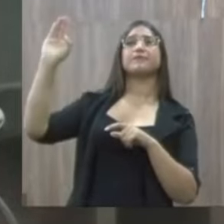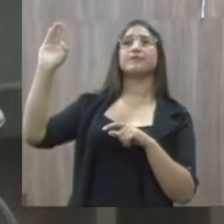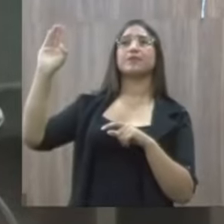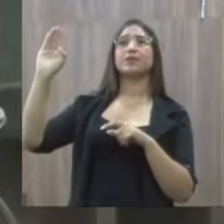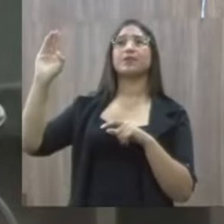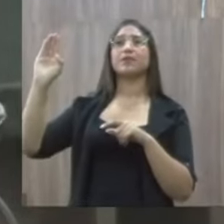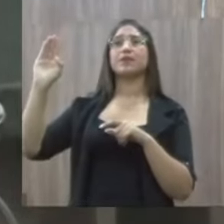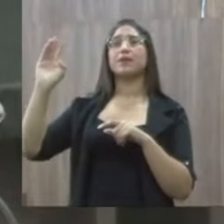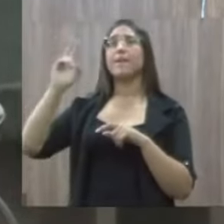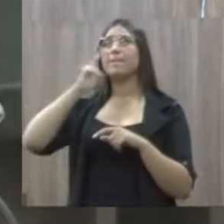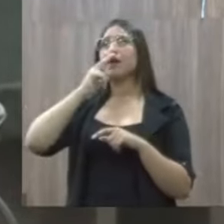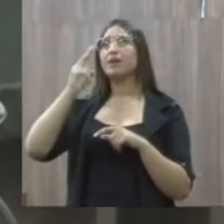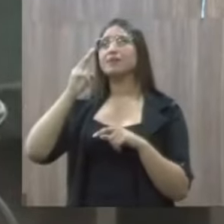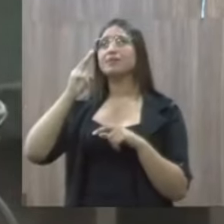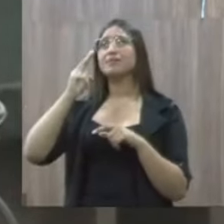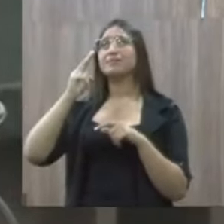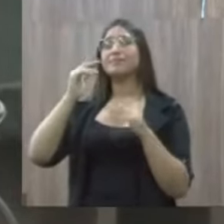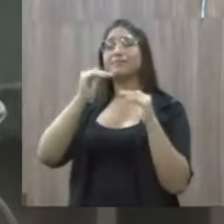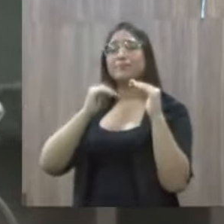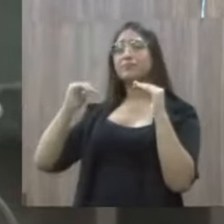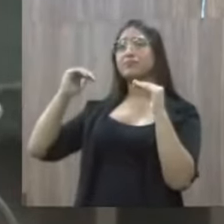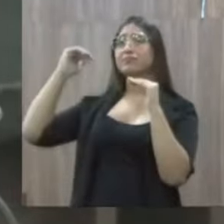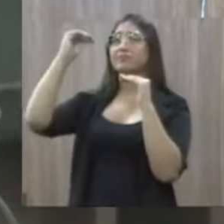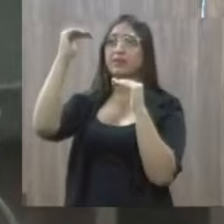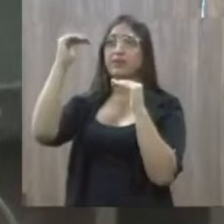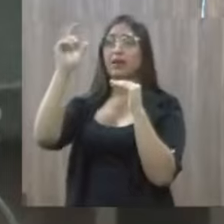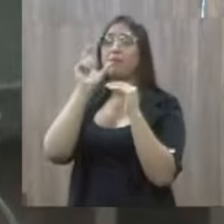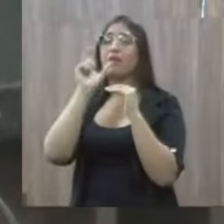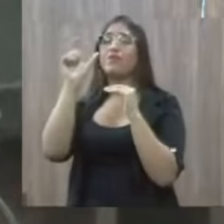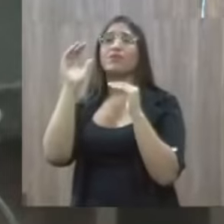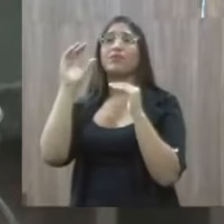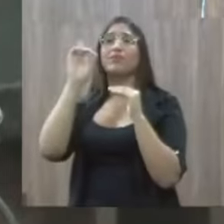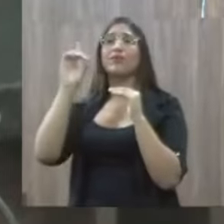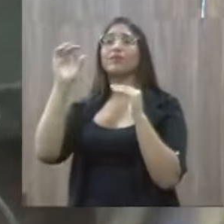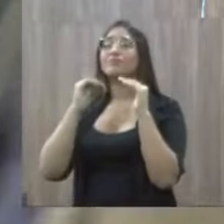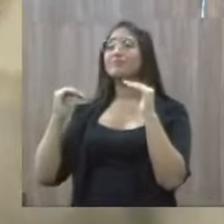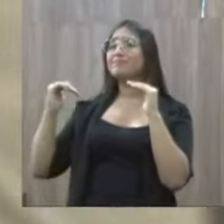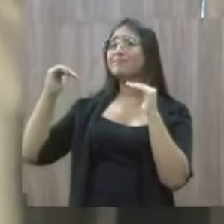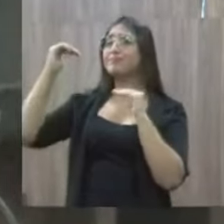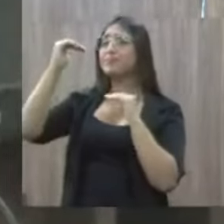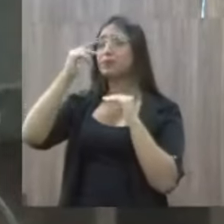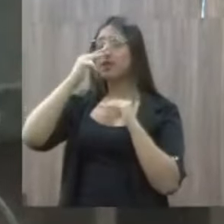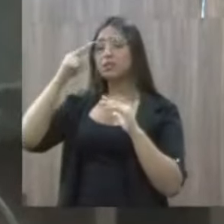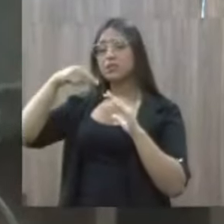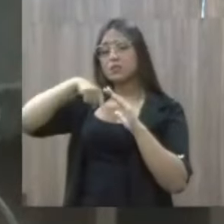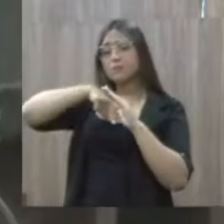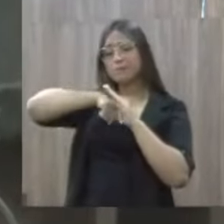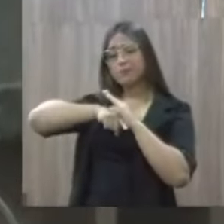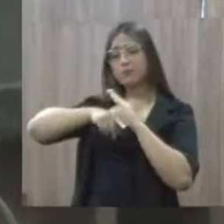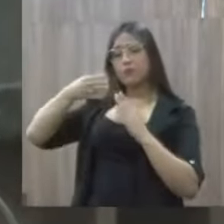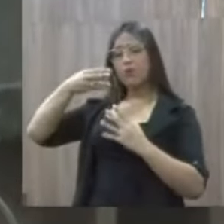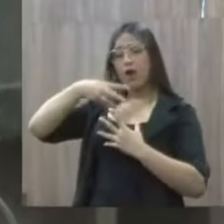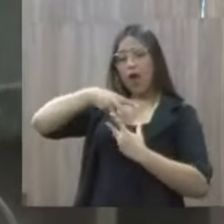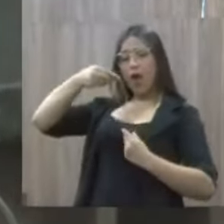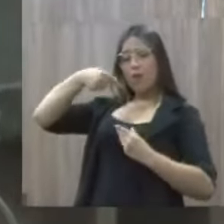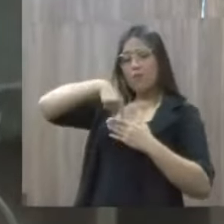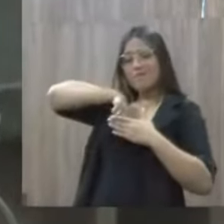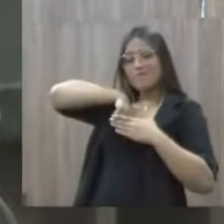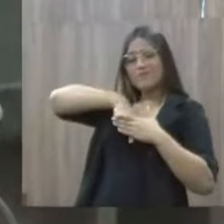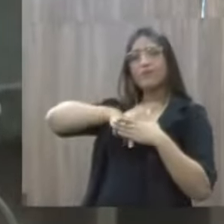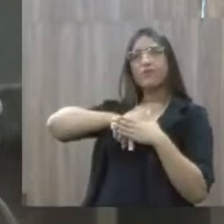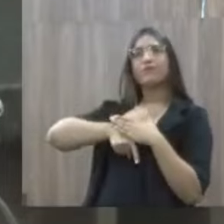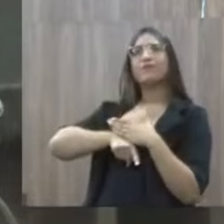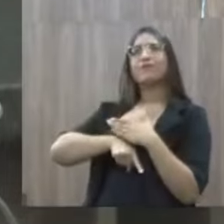do que qualquer espada de dois gumes. A palavra de Deus penetra até o ponto de dividir